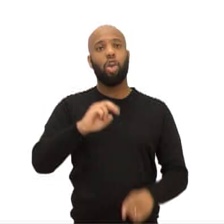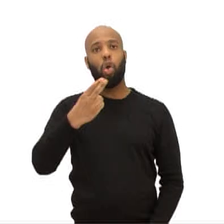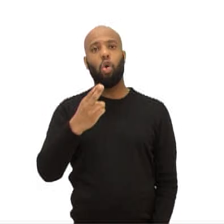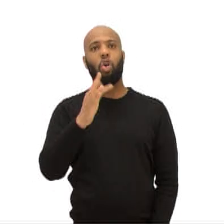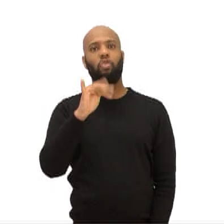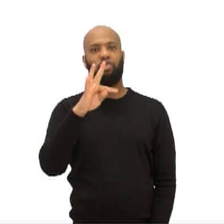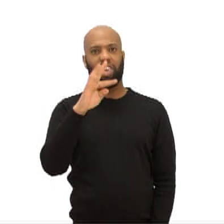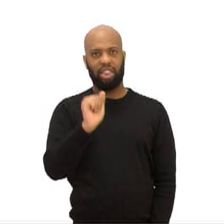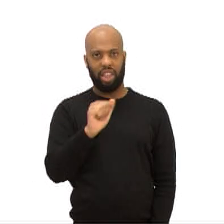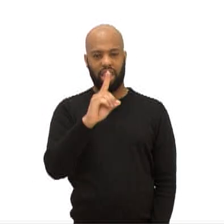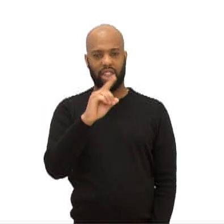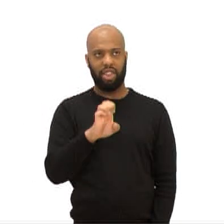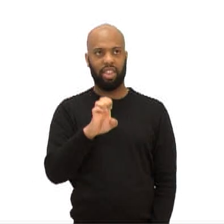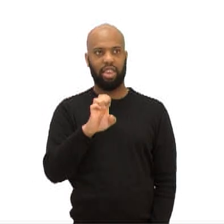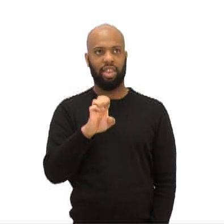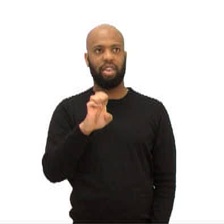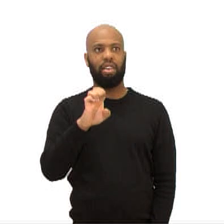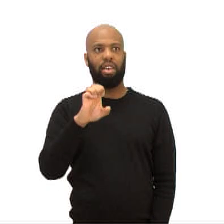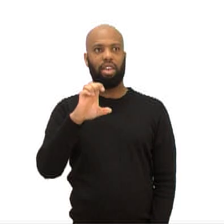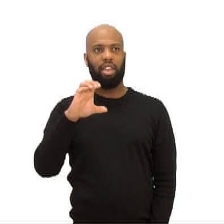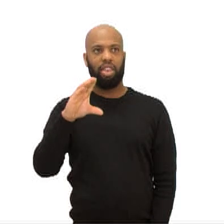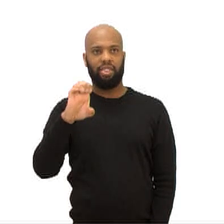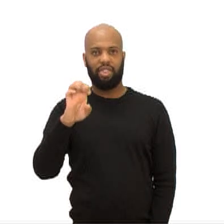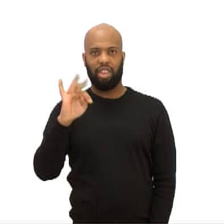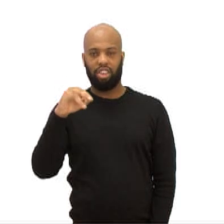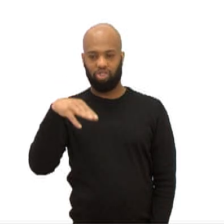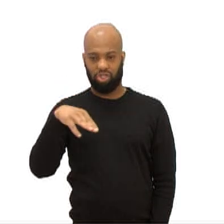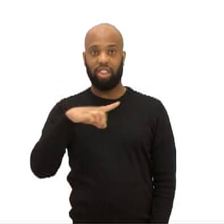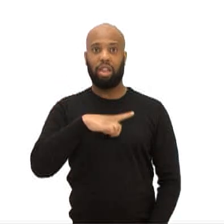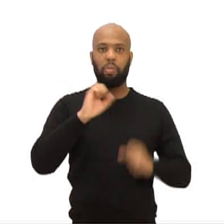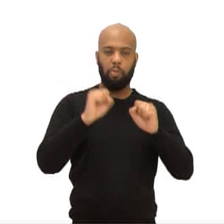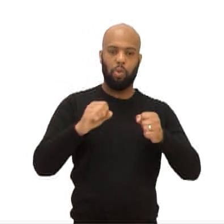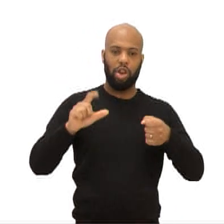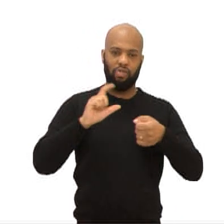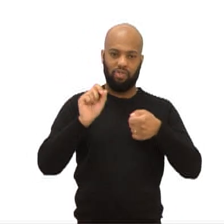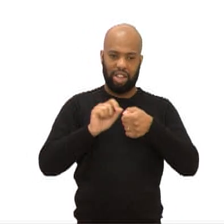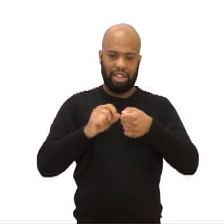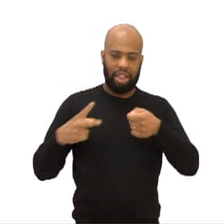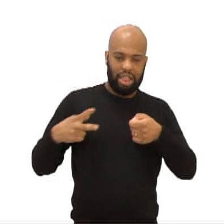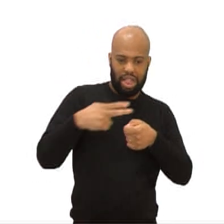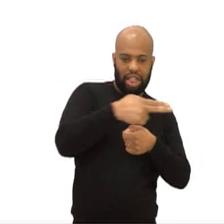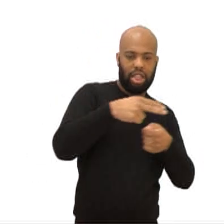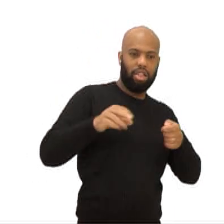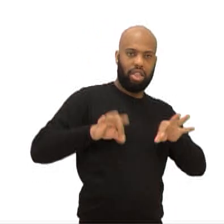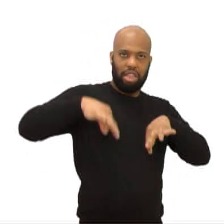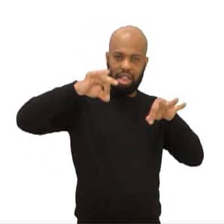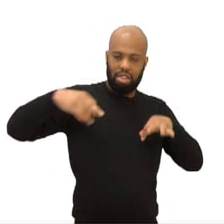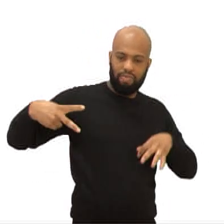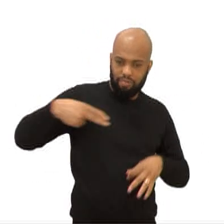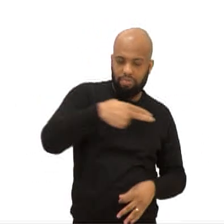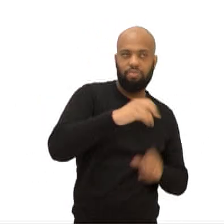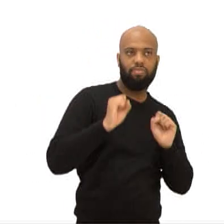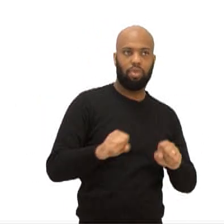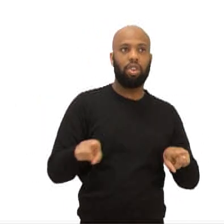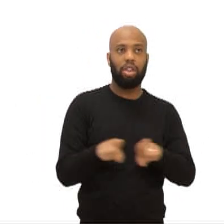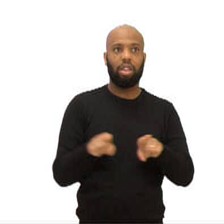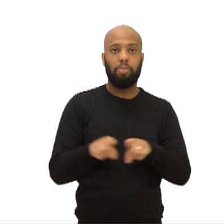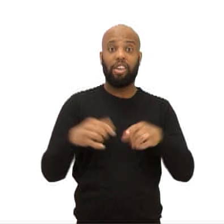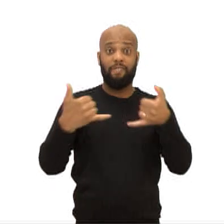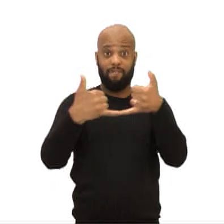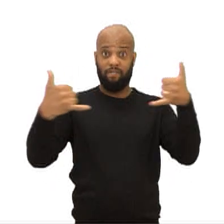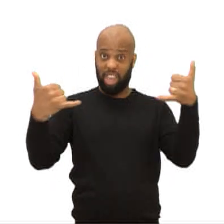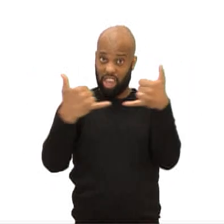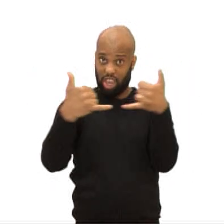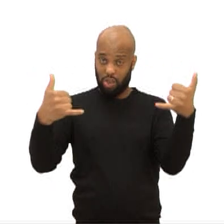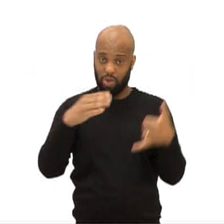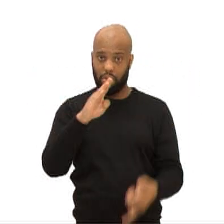o que você tem em casa aí. Se quiser fazer de tecido umas tiras, não tem problema, né? O importante é você ter assim. Barbante, né?